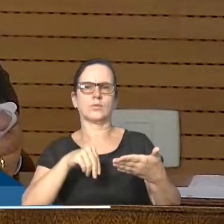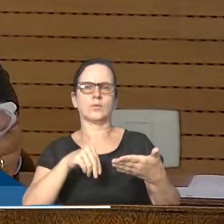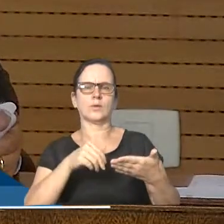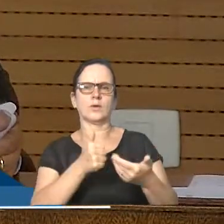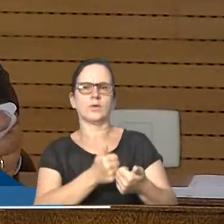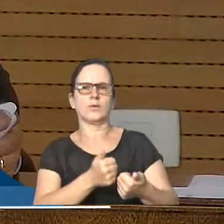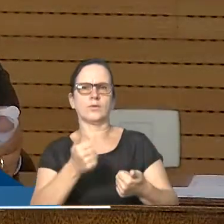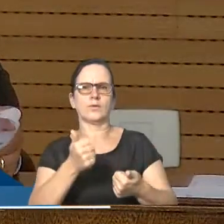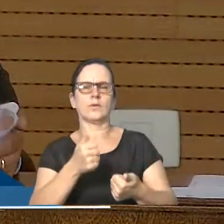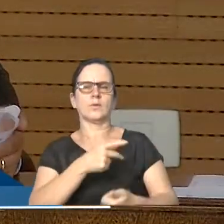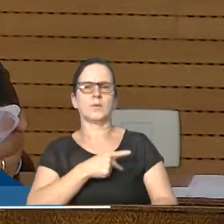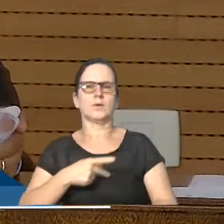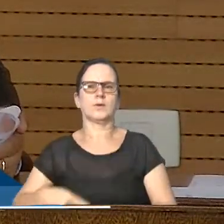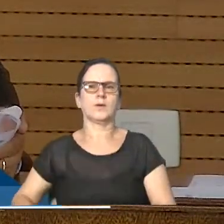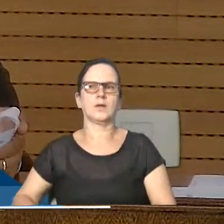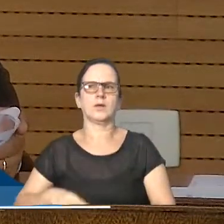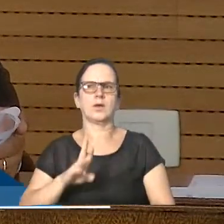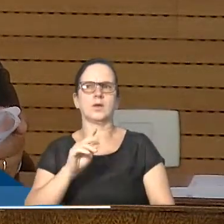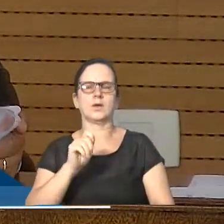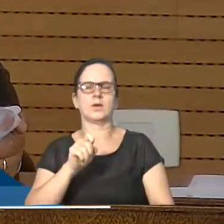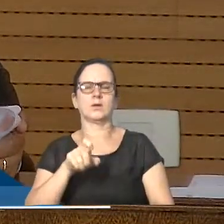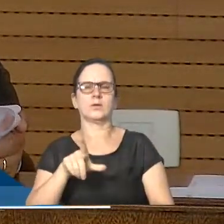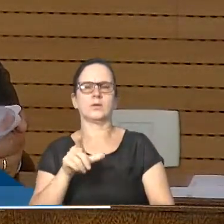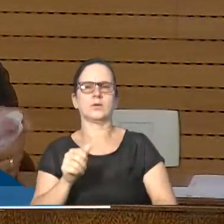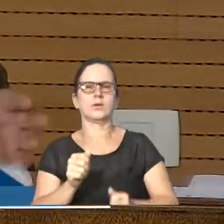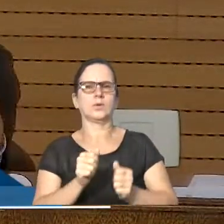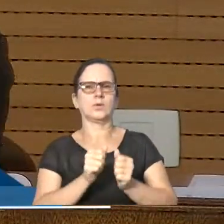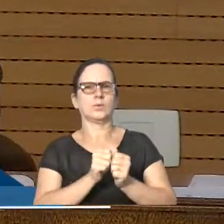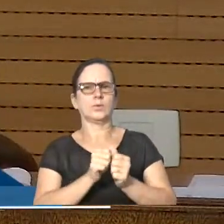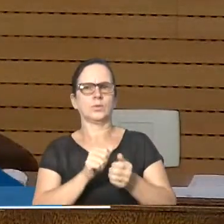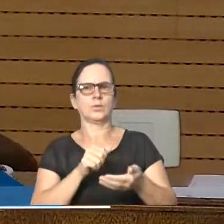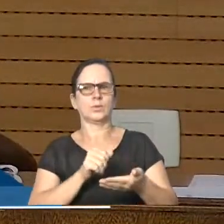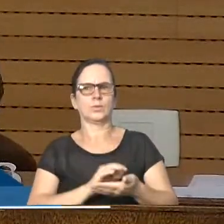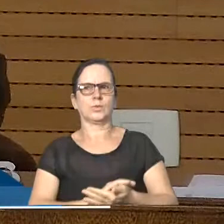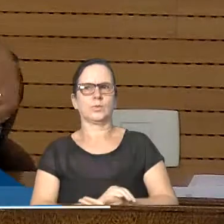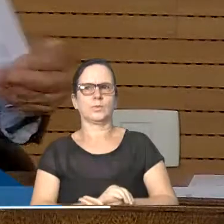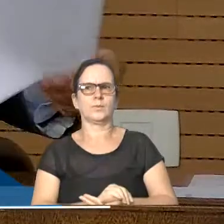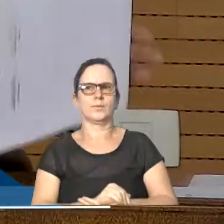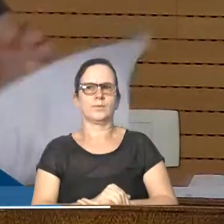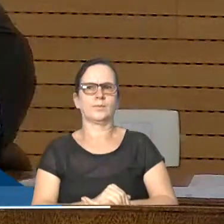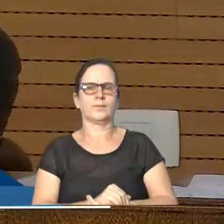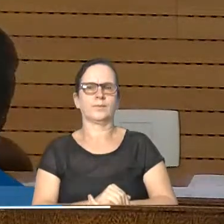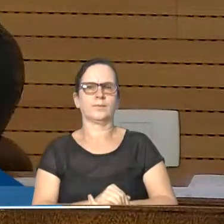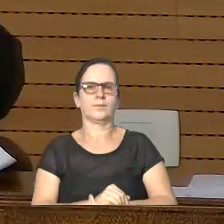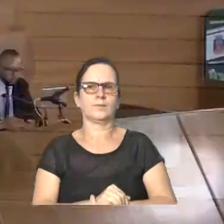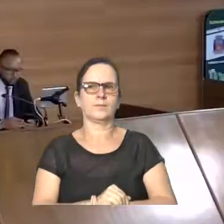Souza, vice-presidente, Rafael de Souza Vilar, membro.